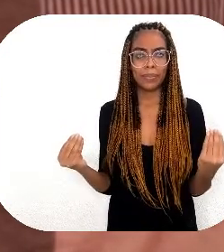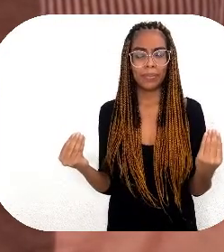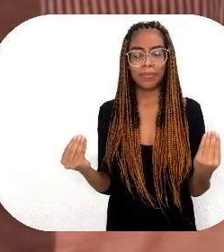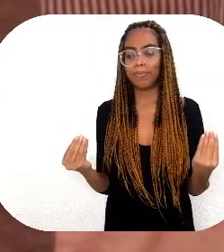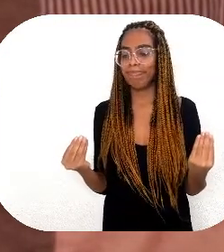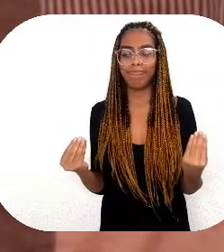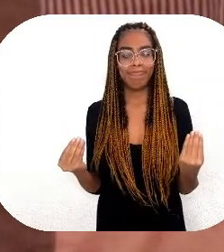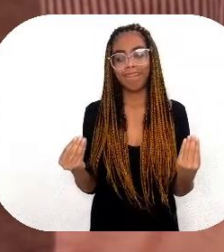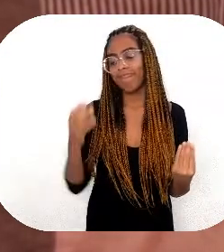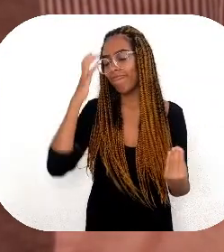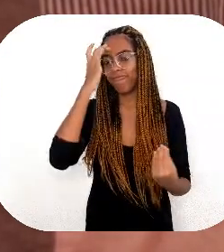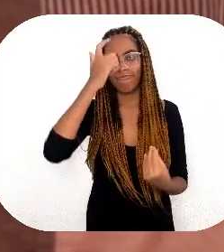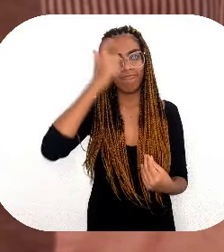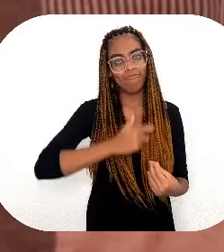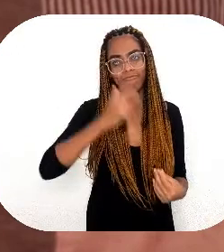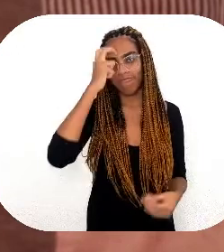uma criança ainda.